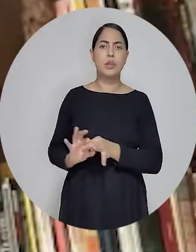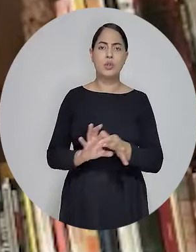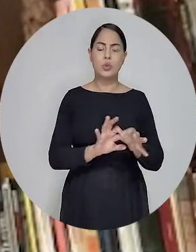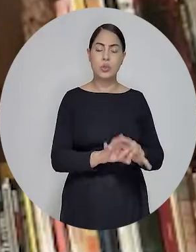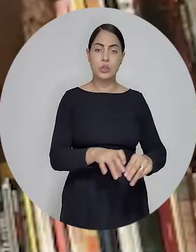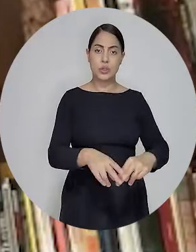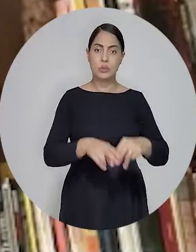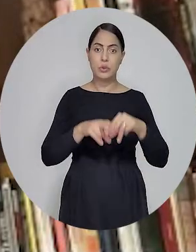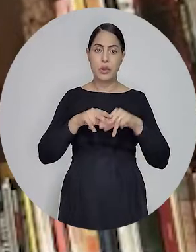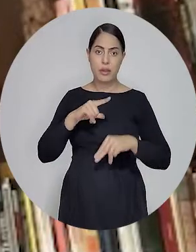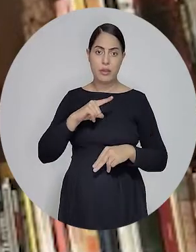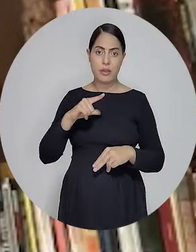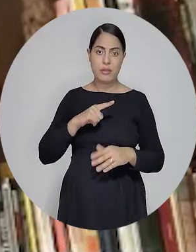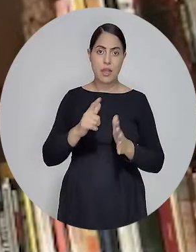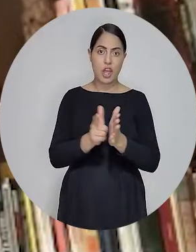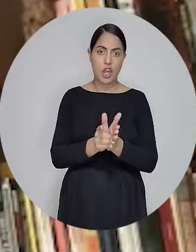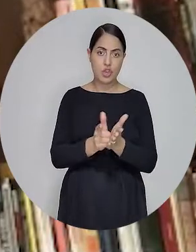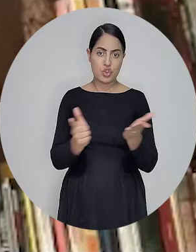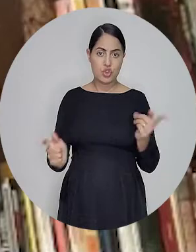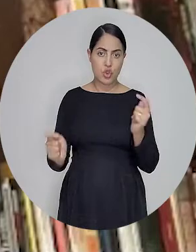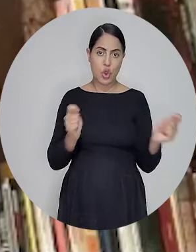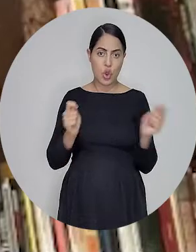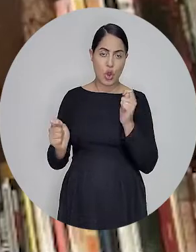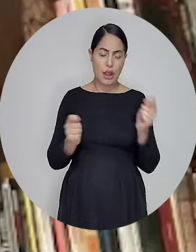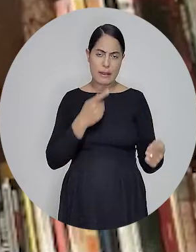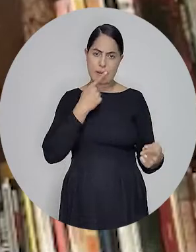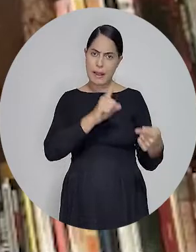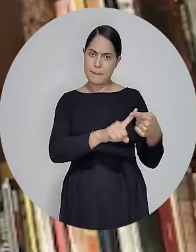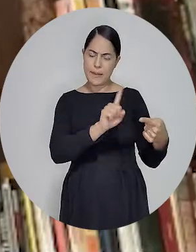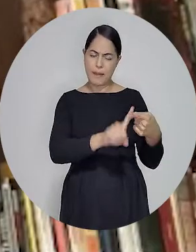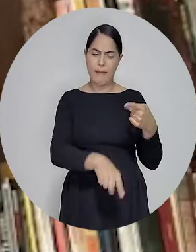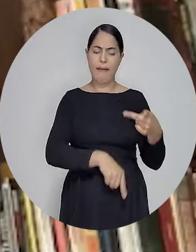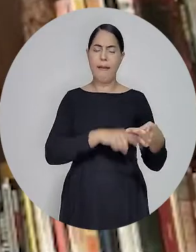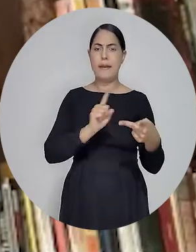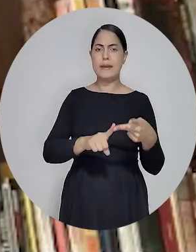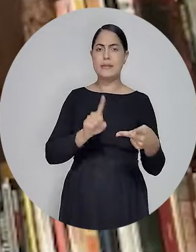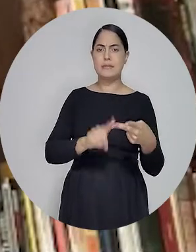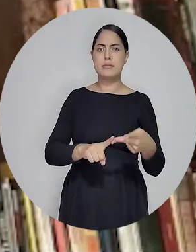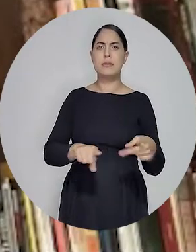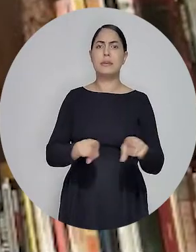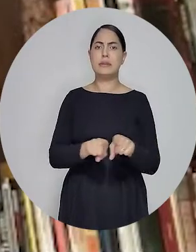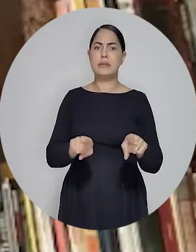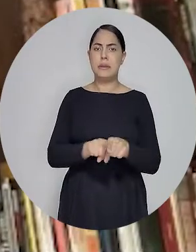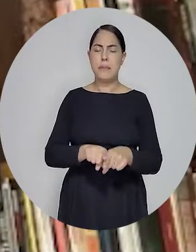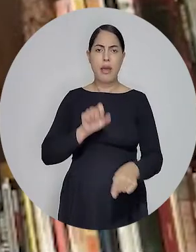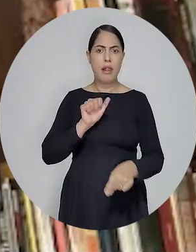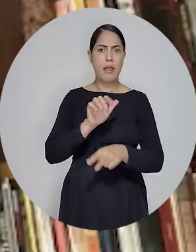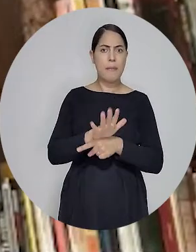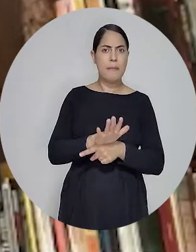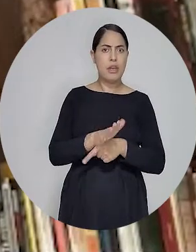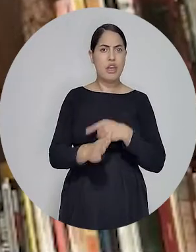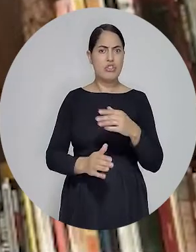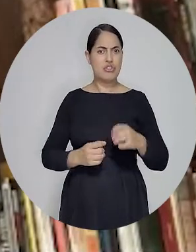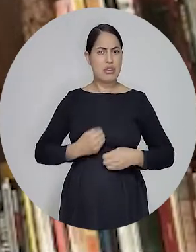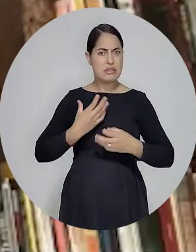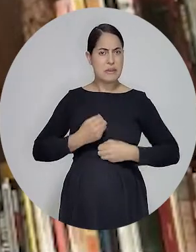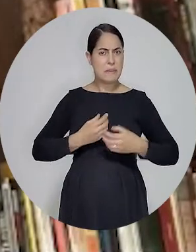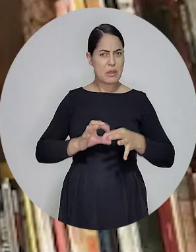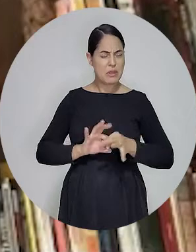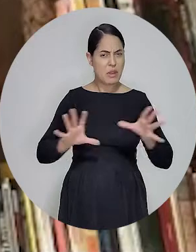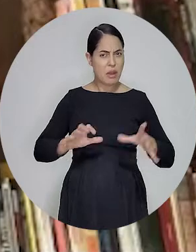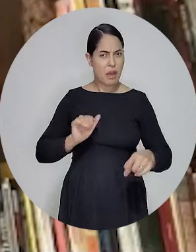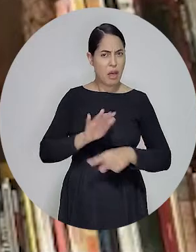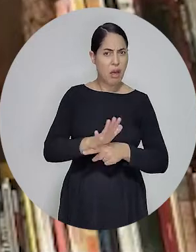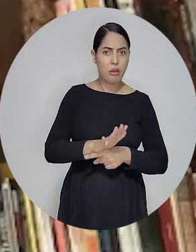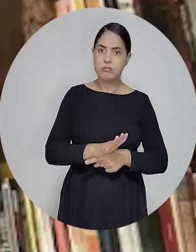em situações de ameaças a jornalistas, de intimidação a jornalistas, de formas de obstacularizar a liberdade de